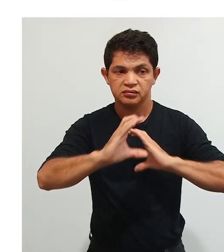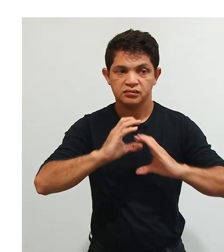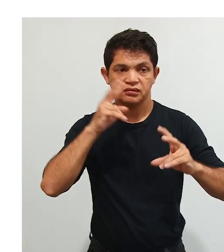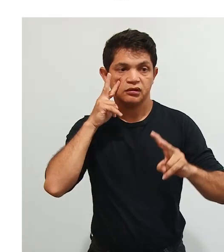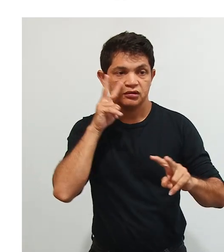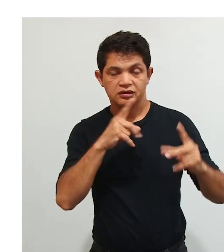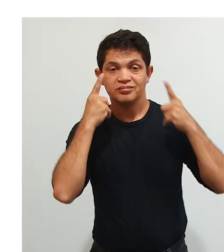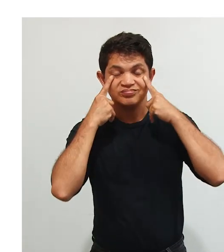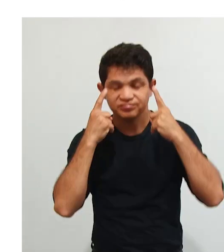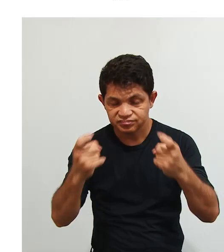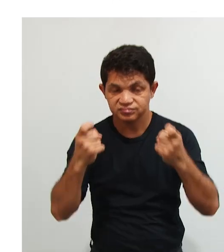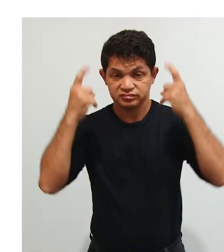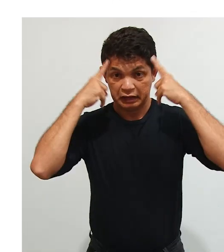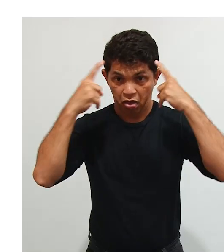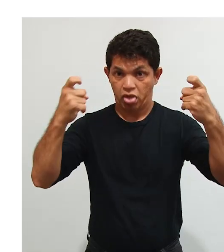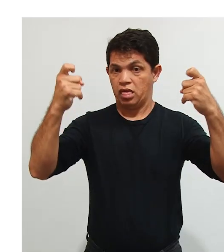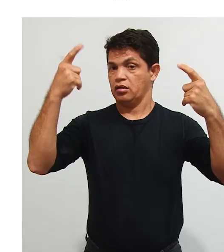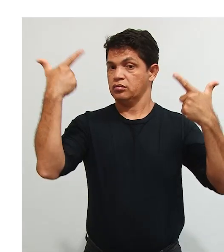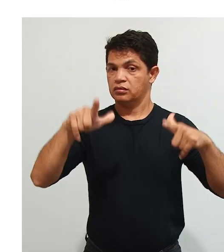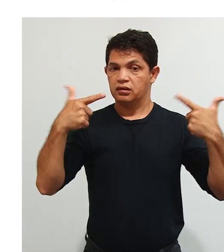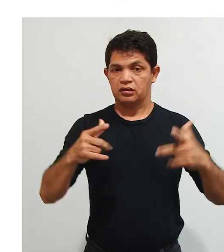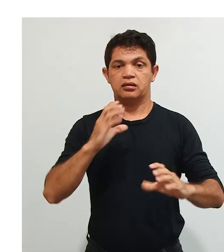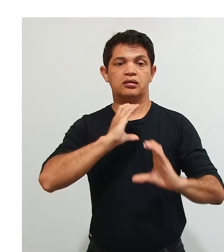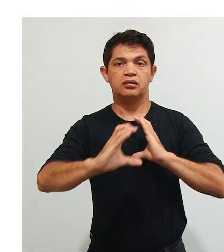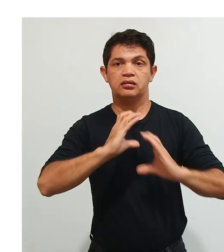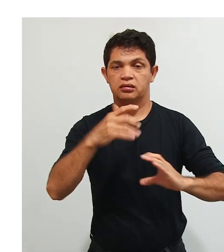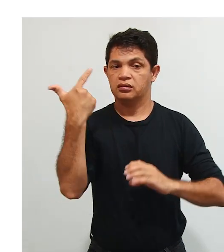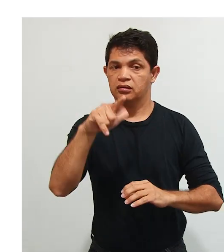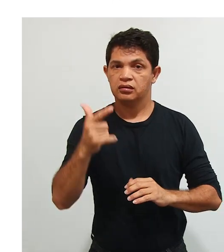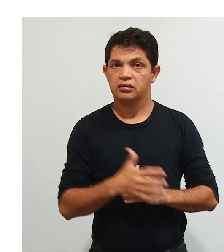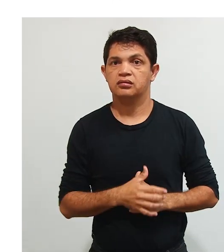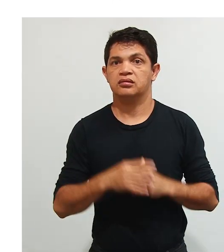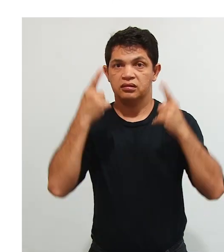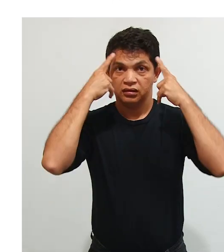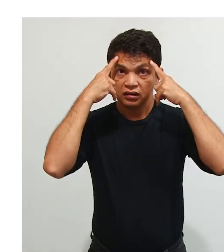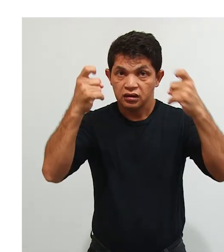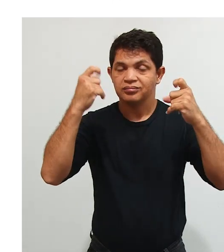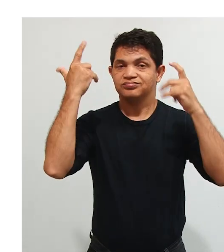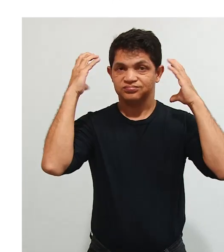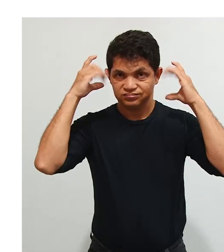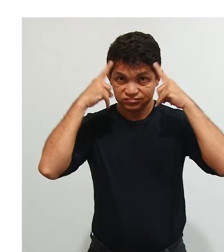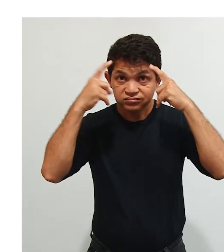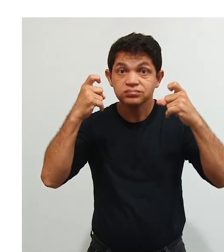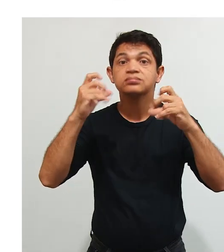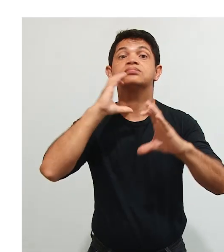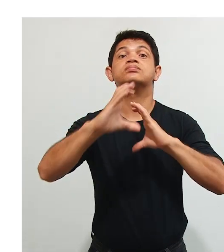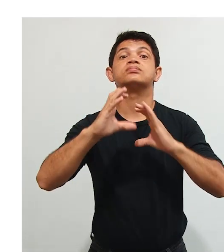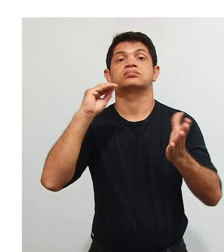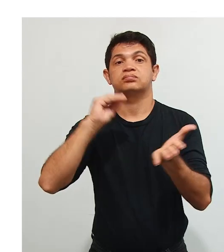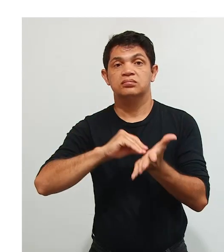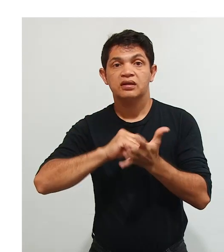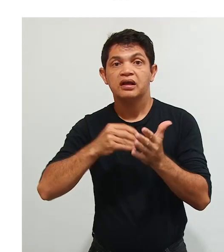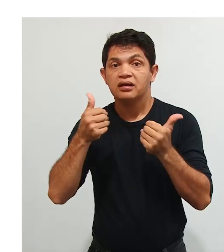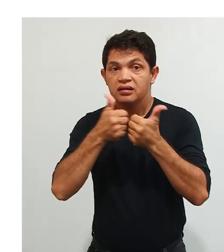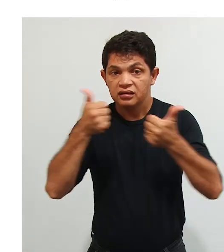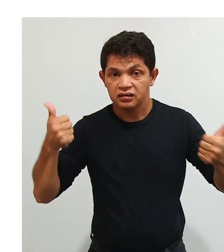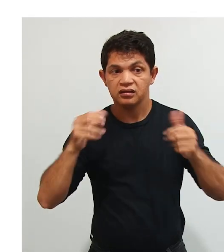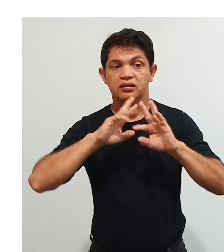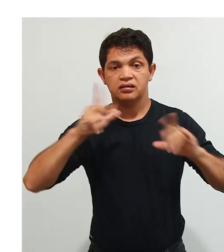não violenta. A comunicação não violenta. Então, trazendo para um